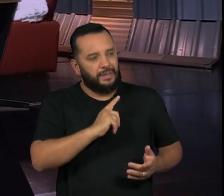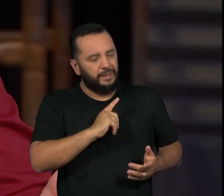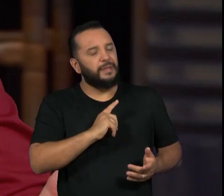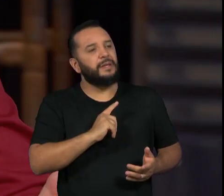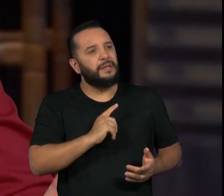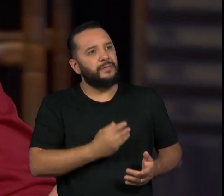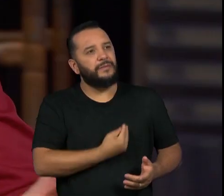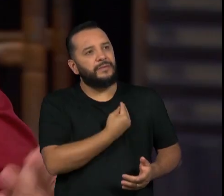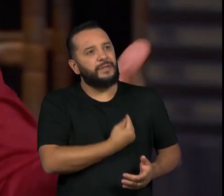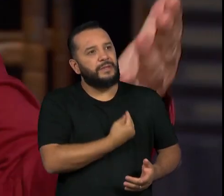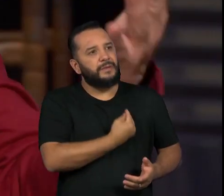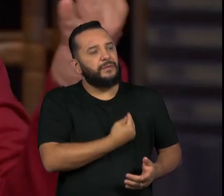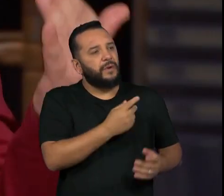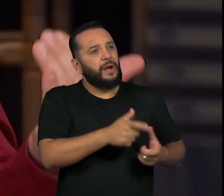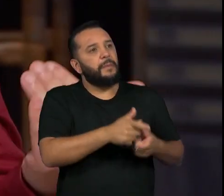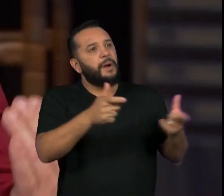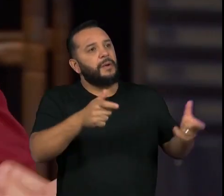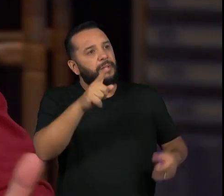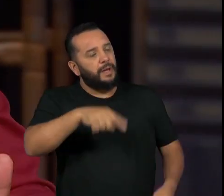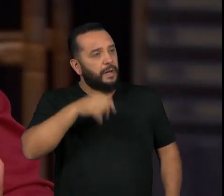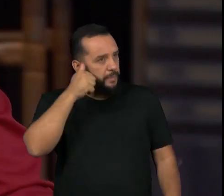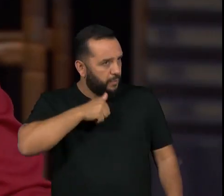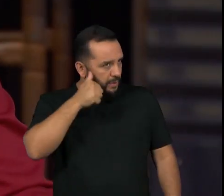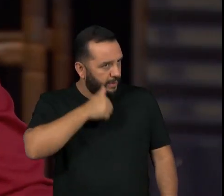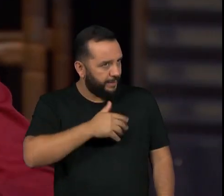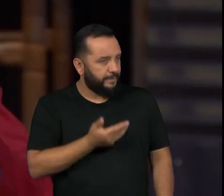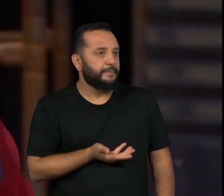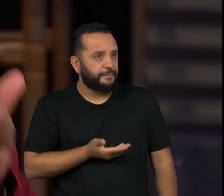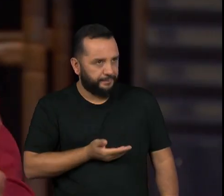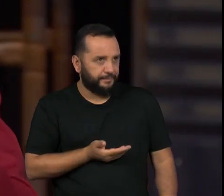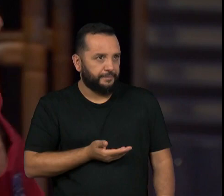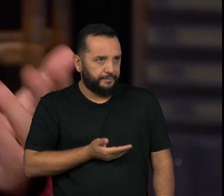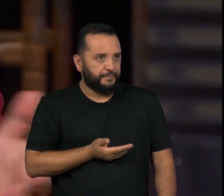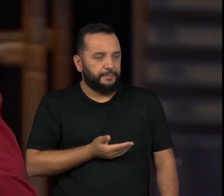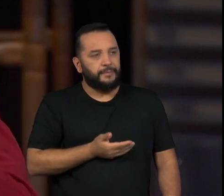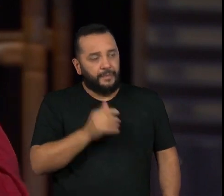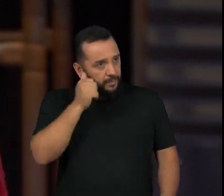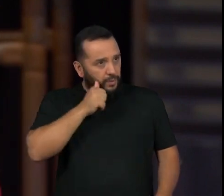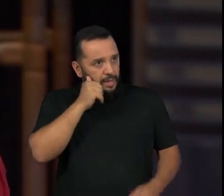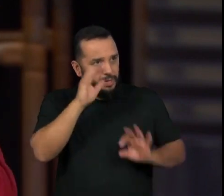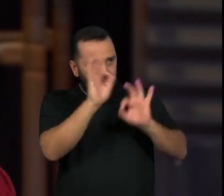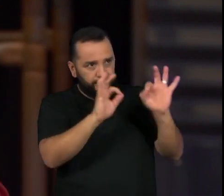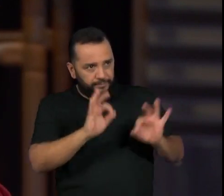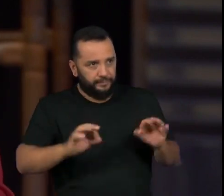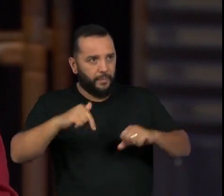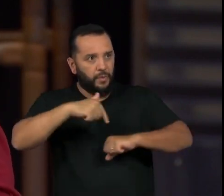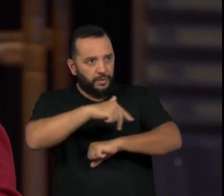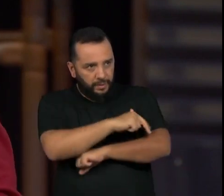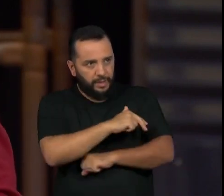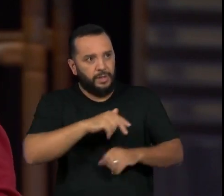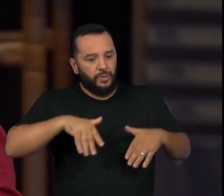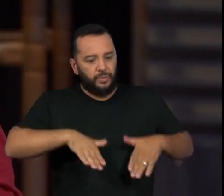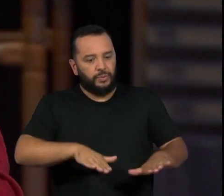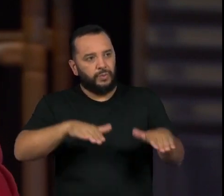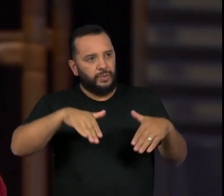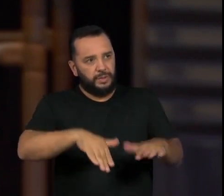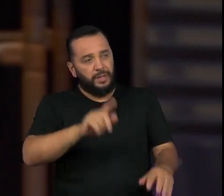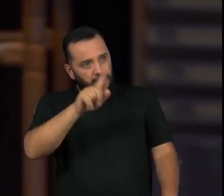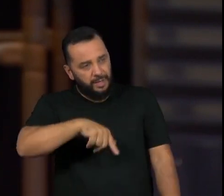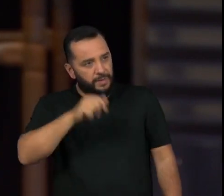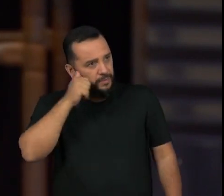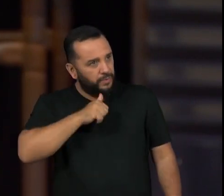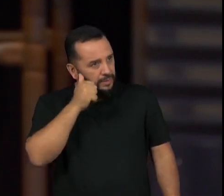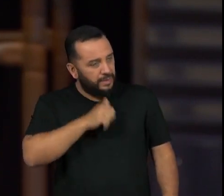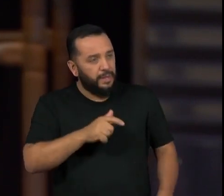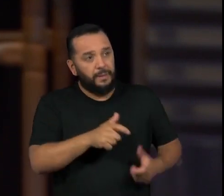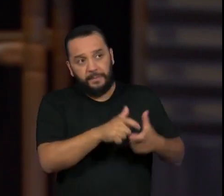predominantemente de mulheres, pelo menos visivelmente. Eu estou falando aí de estilistas, modelos, produtoras, costureiras. Mesmo